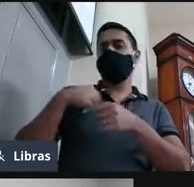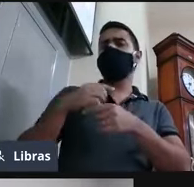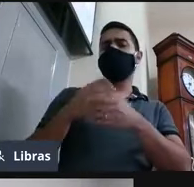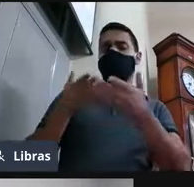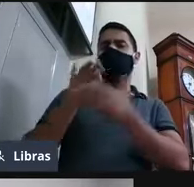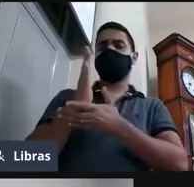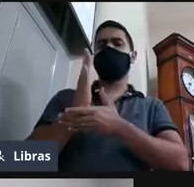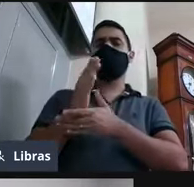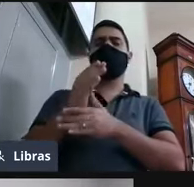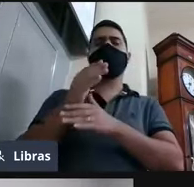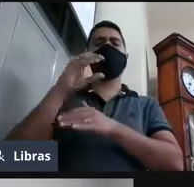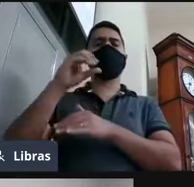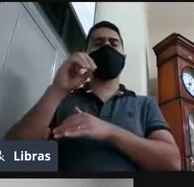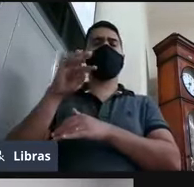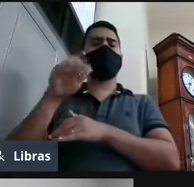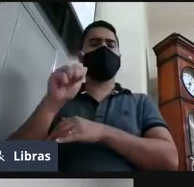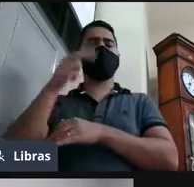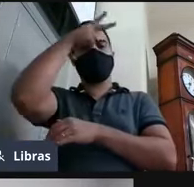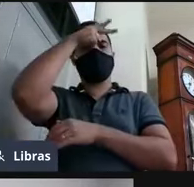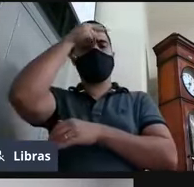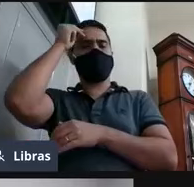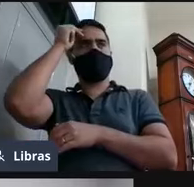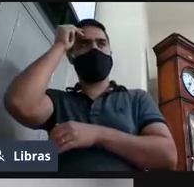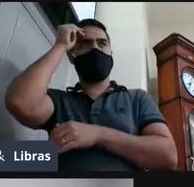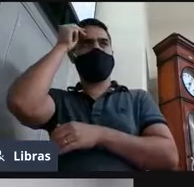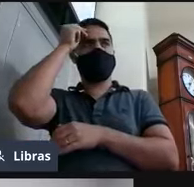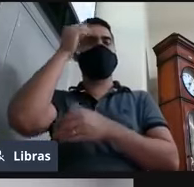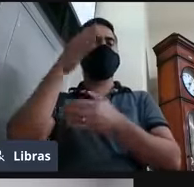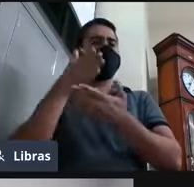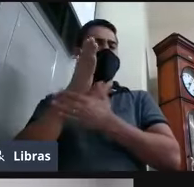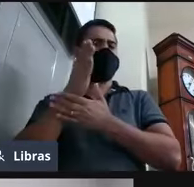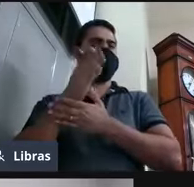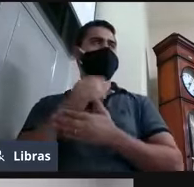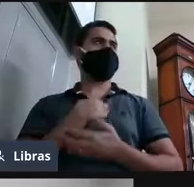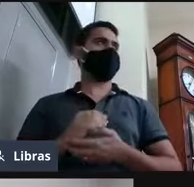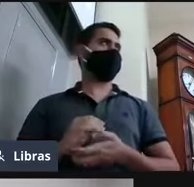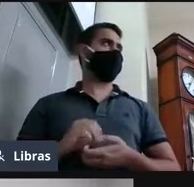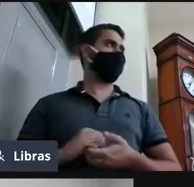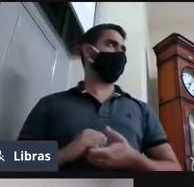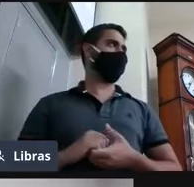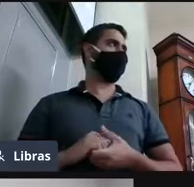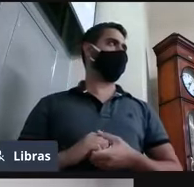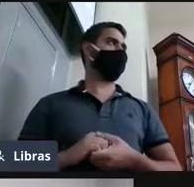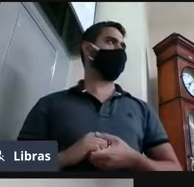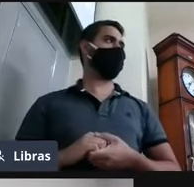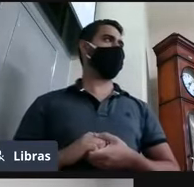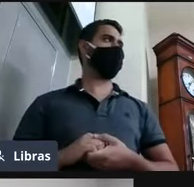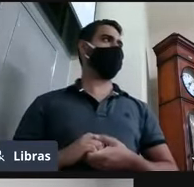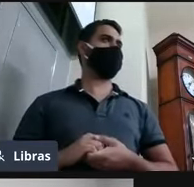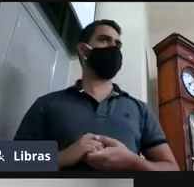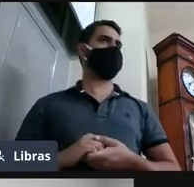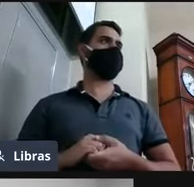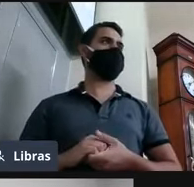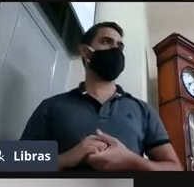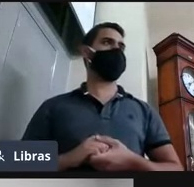as contas do prefeito Fernandinho Graça. Aprovado. Estou indo para a delegacia.